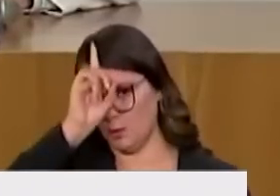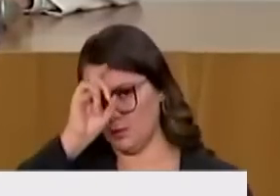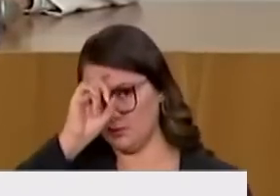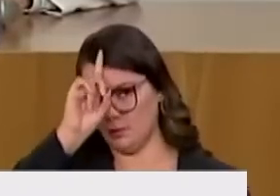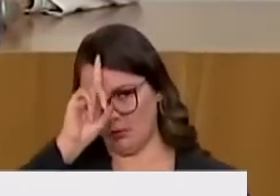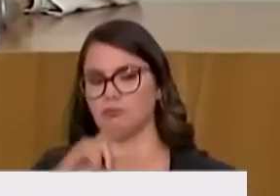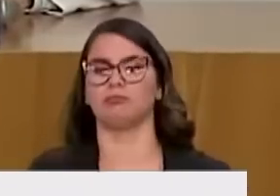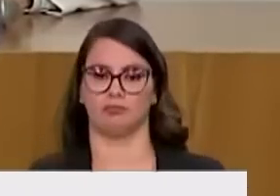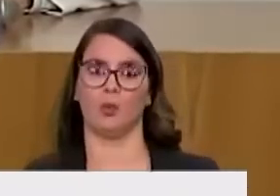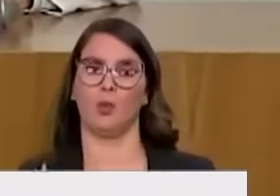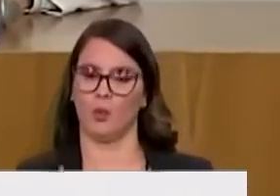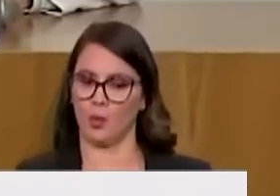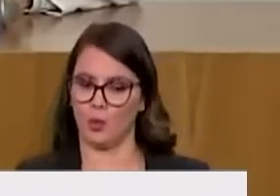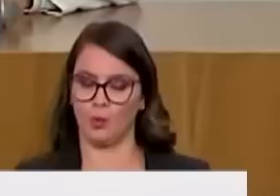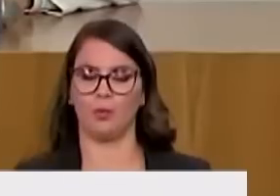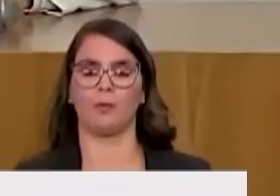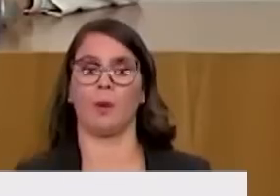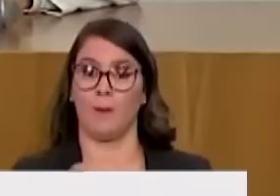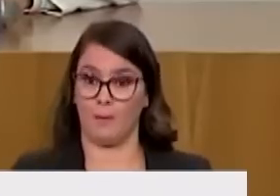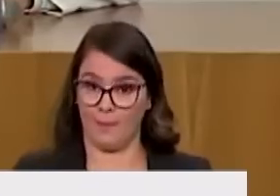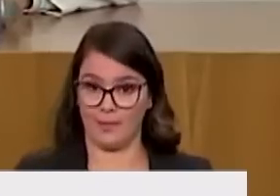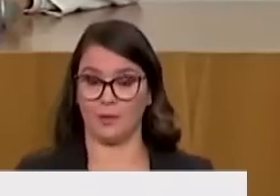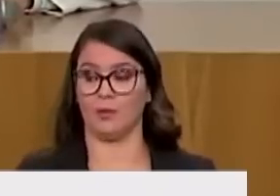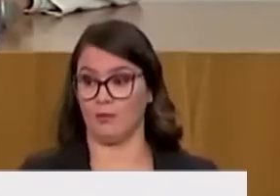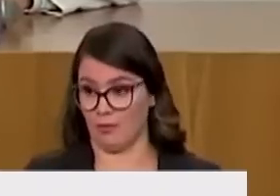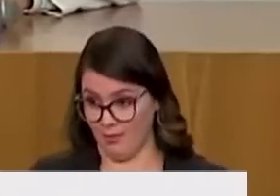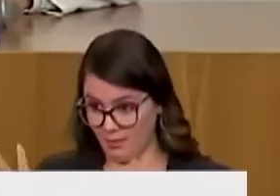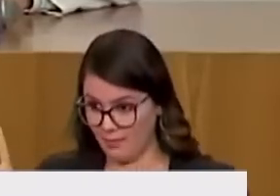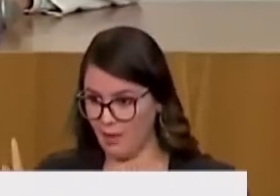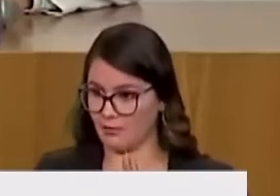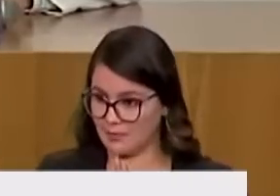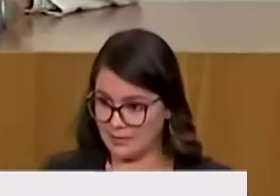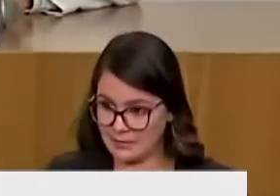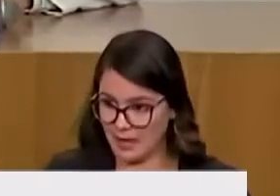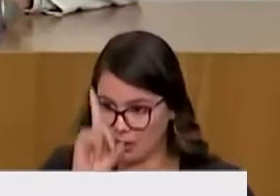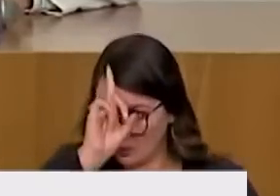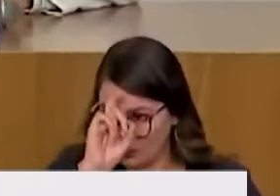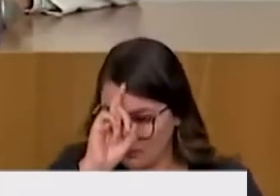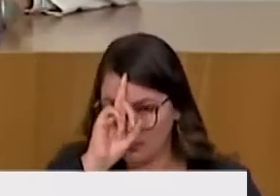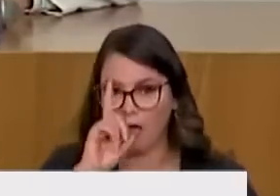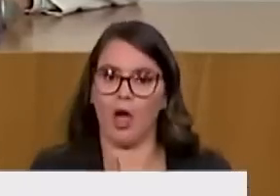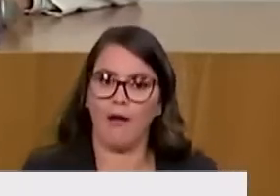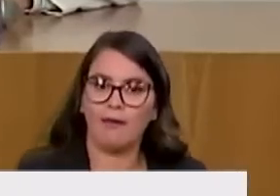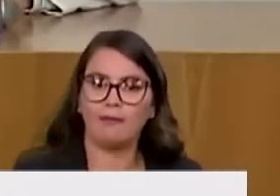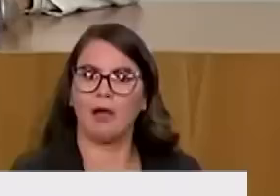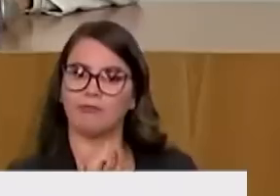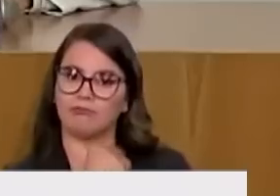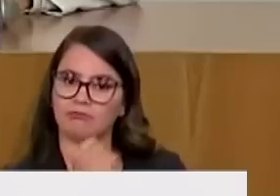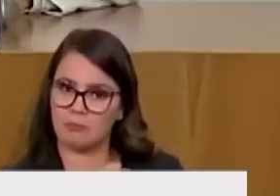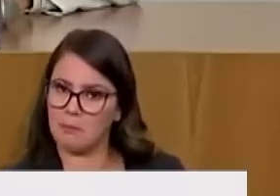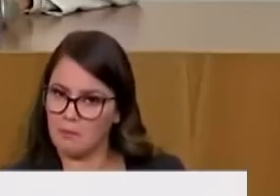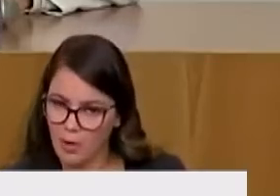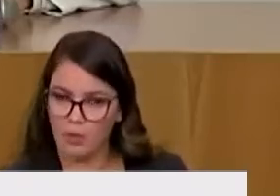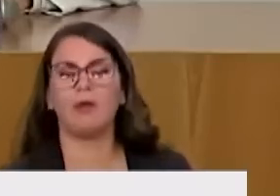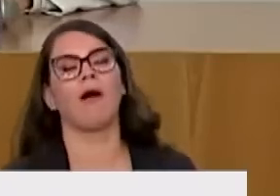Então essa equipe, assim que o presidente estiver na alta, estiver na Alvorada, né? Claro, orientando a fisioterapia, está tudo orientado,